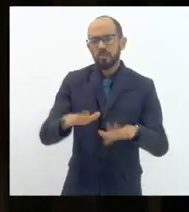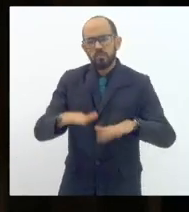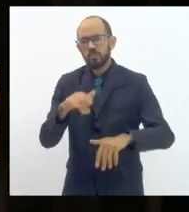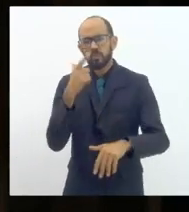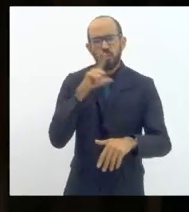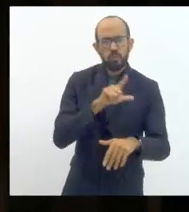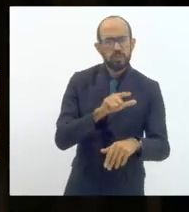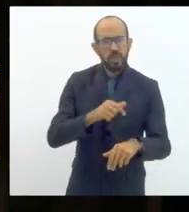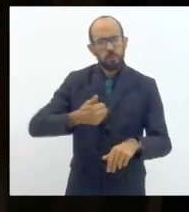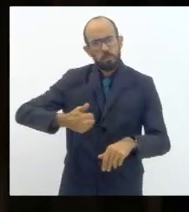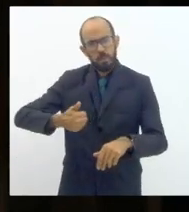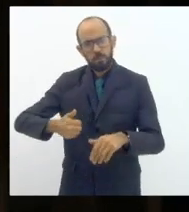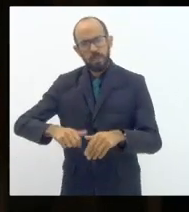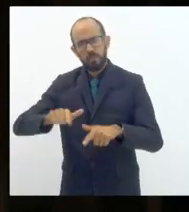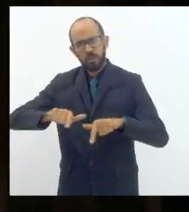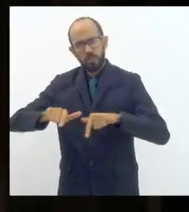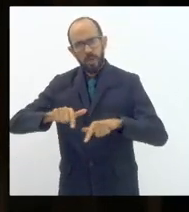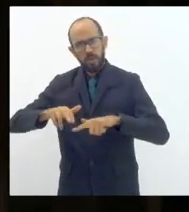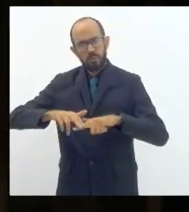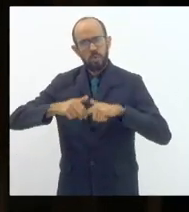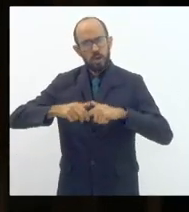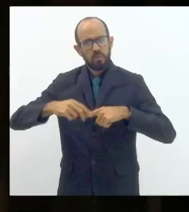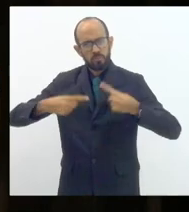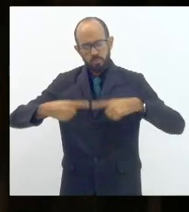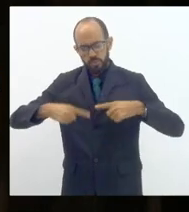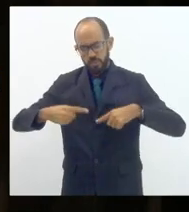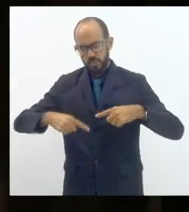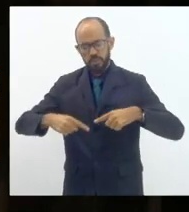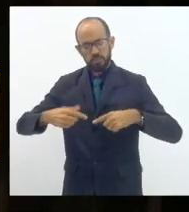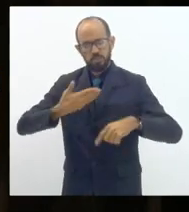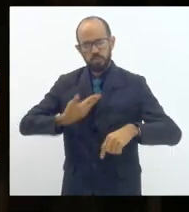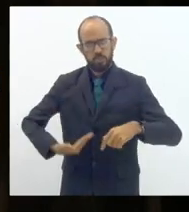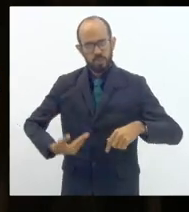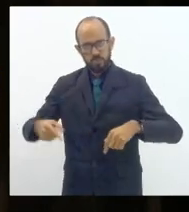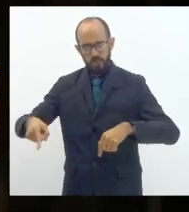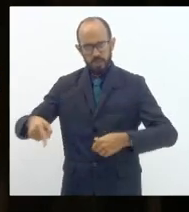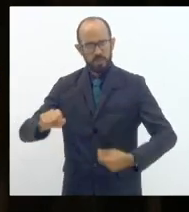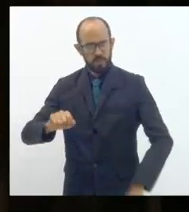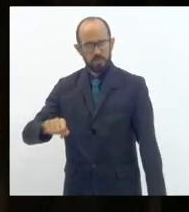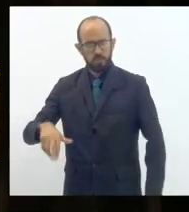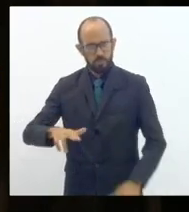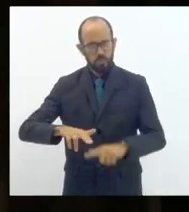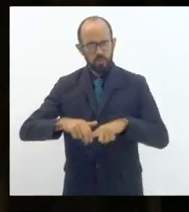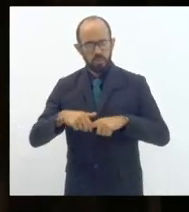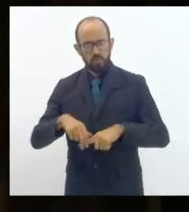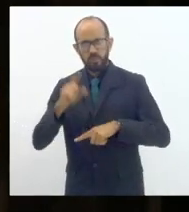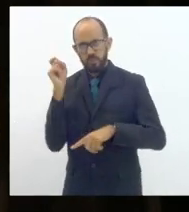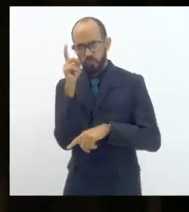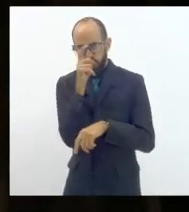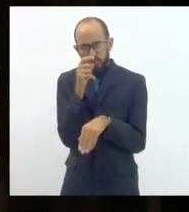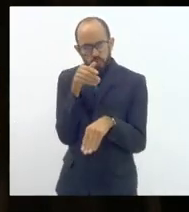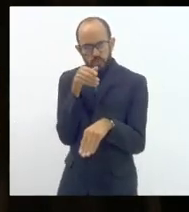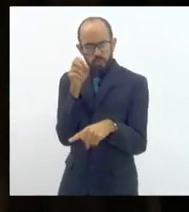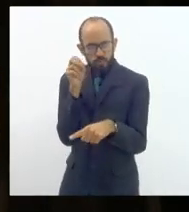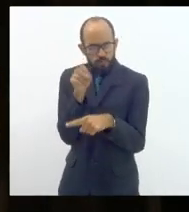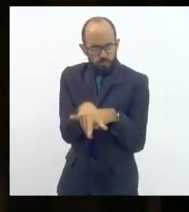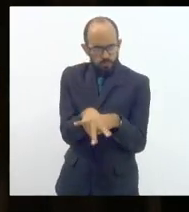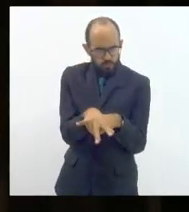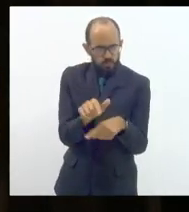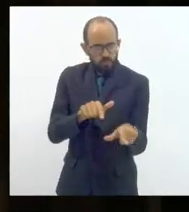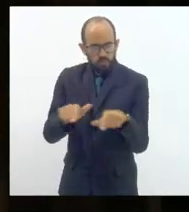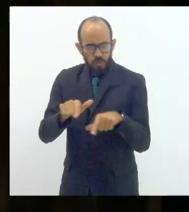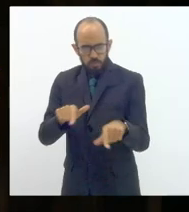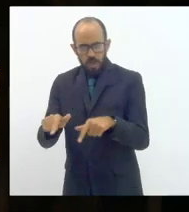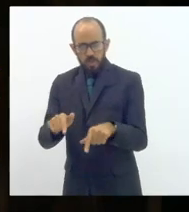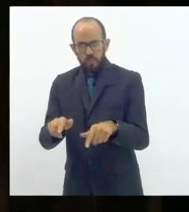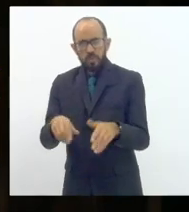emprego por falta de políticas públicas voltadas para eles. E, com isso, fica muito mais difícil a entrada no mercado de trabalho, sem contar com a